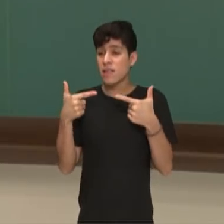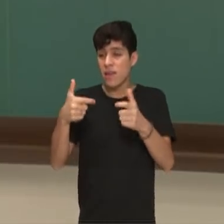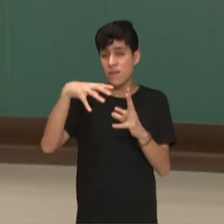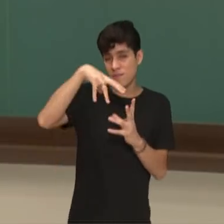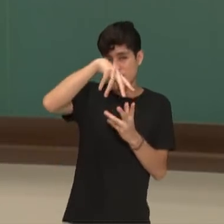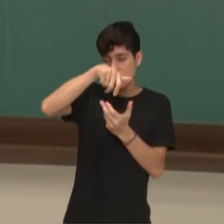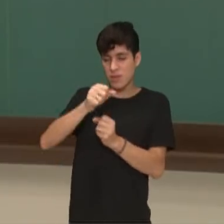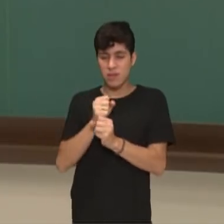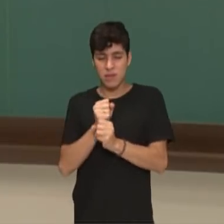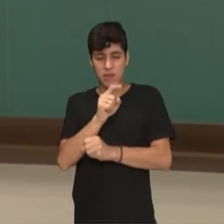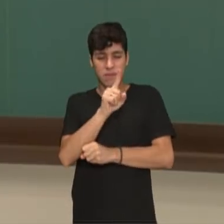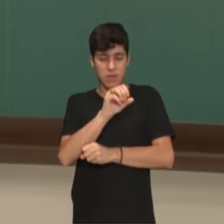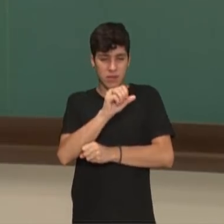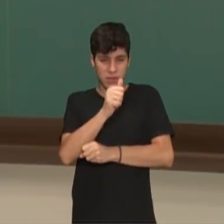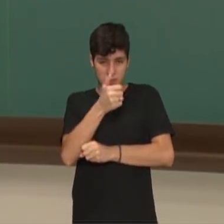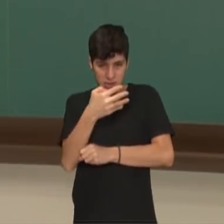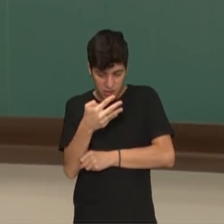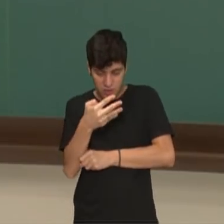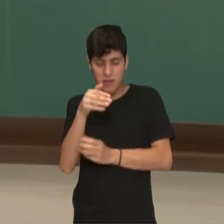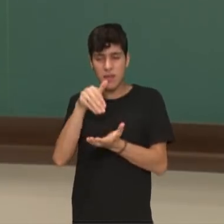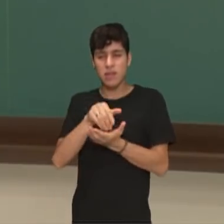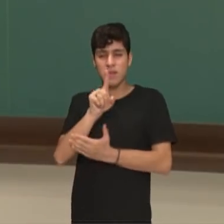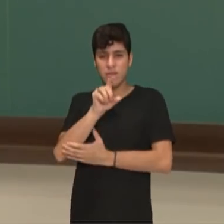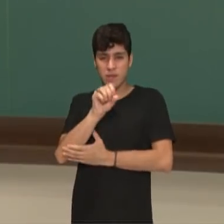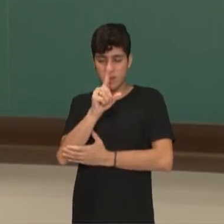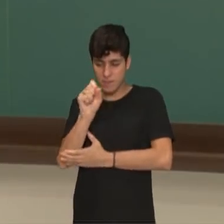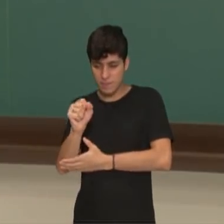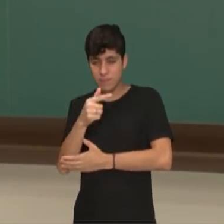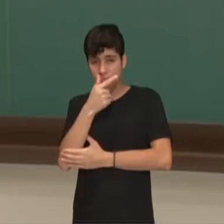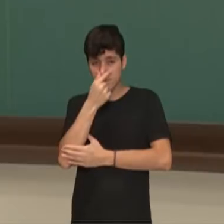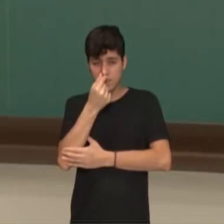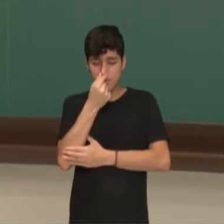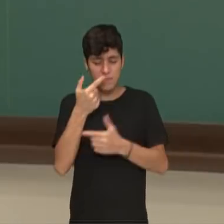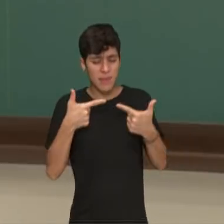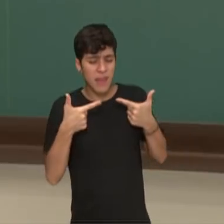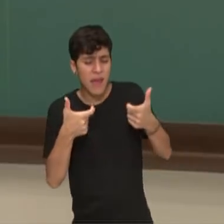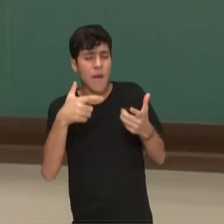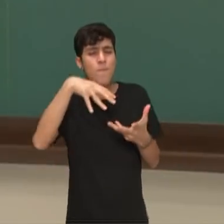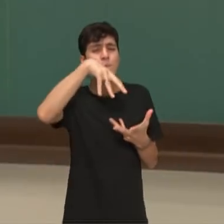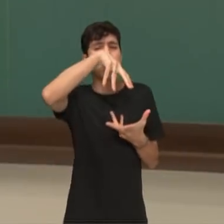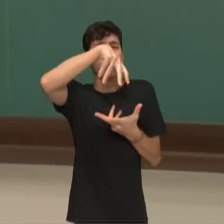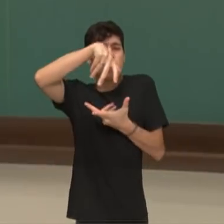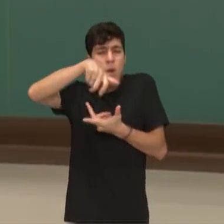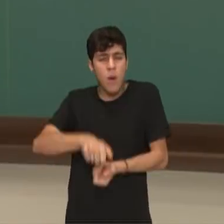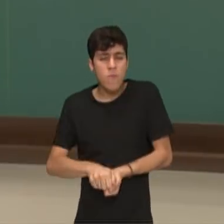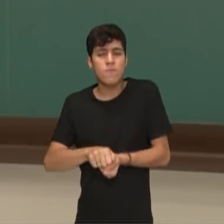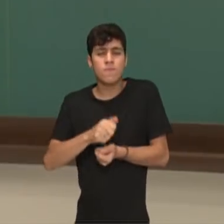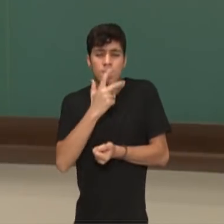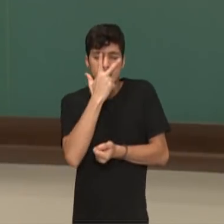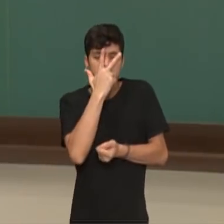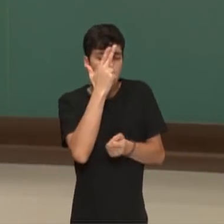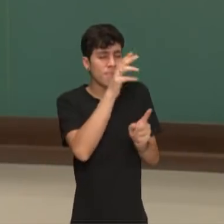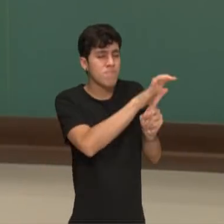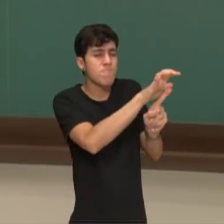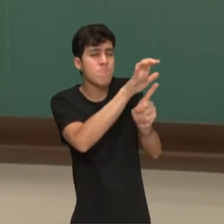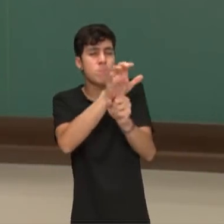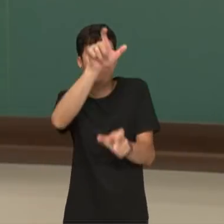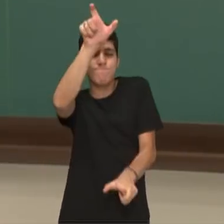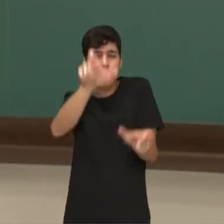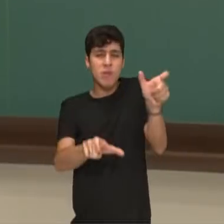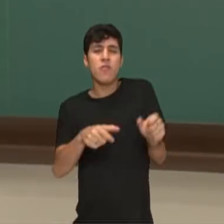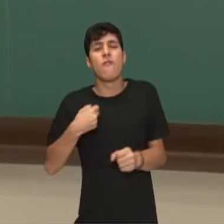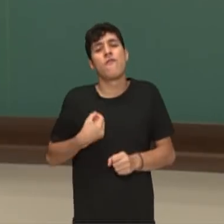de 1914 a 1918. A Guerra Mundial, gente, influenciou muito as pessoas que viviam naquela